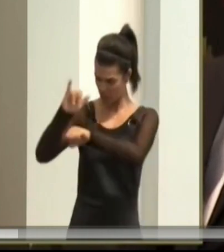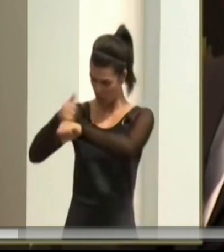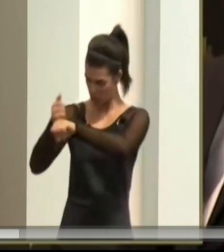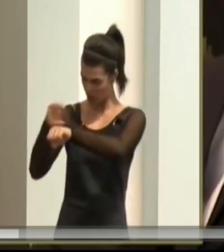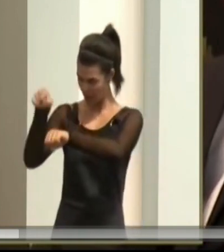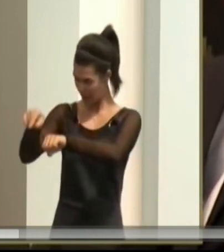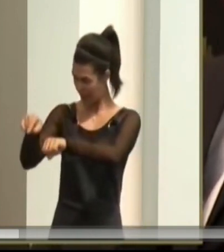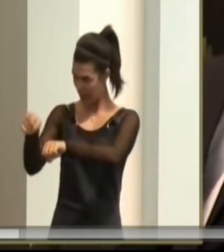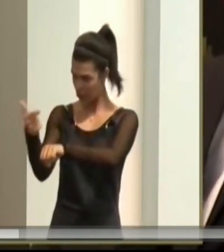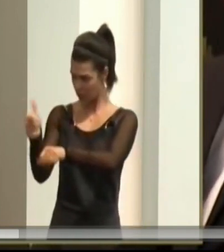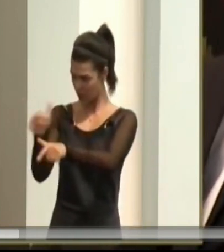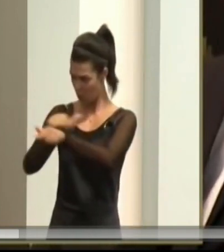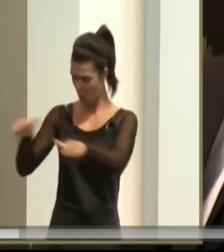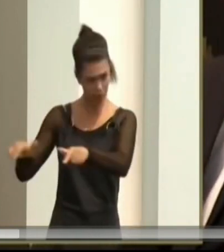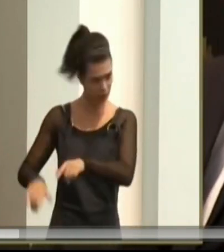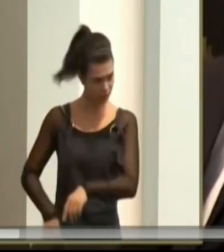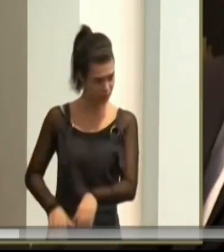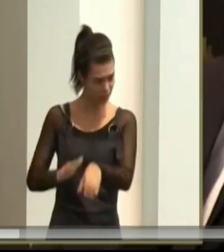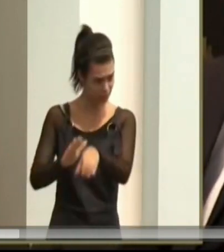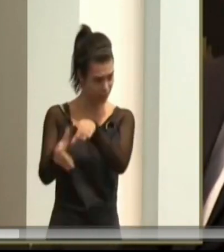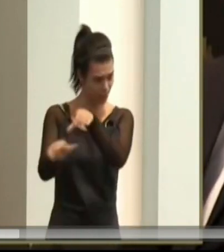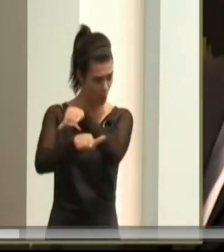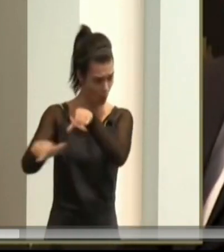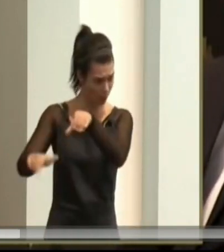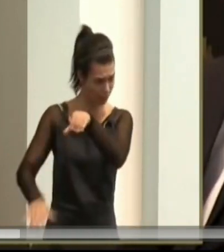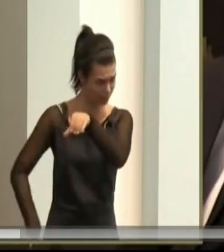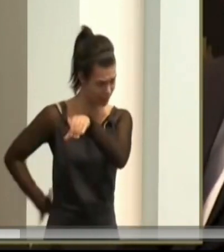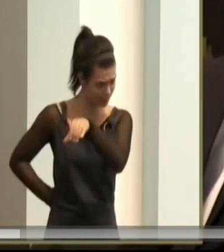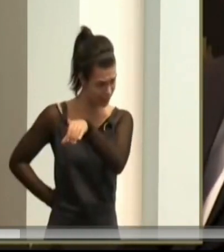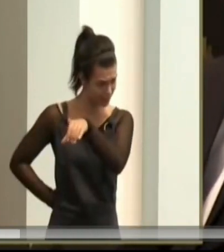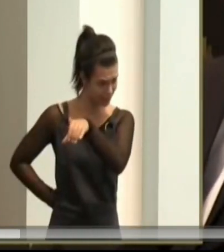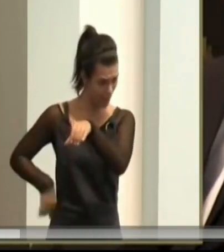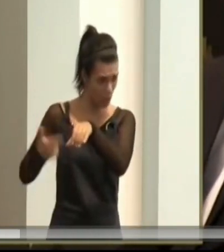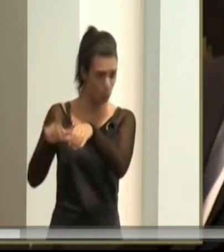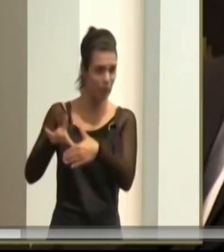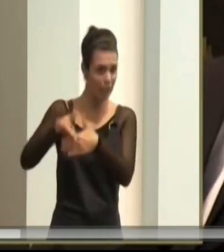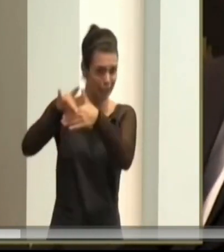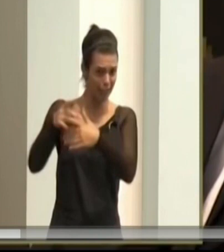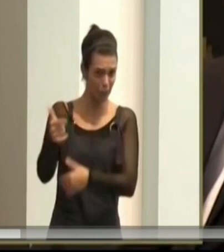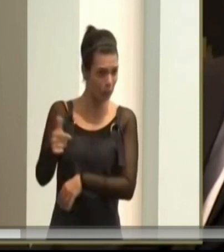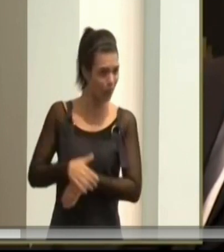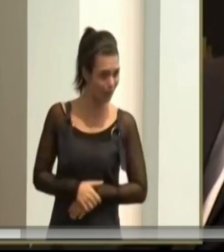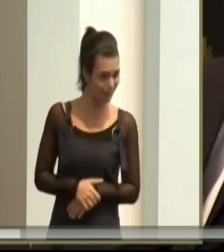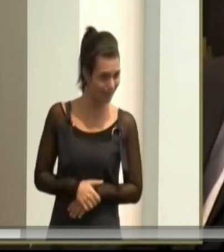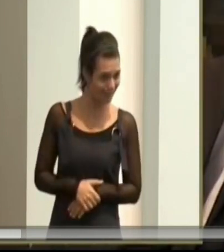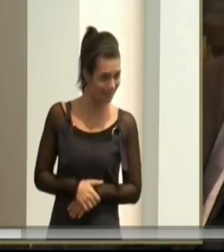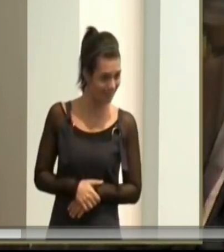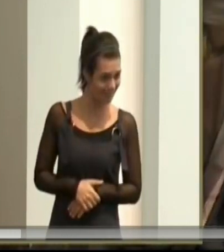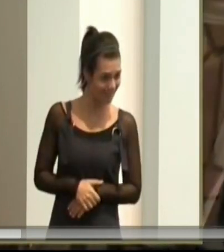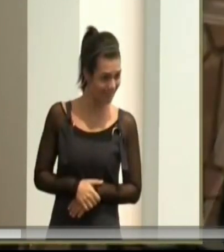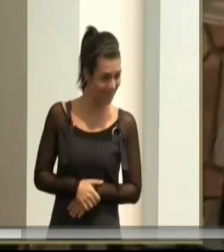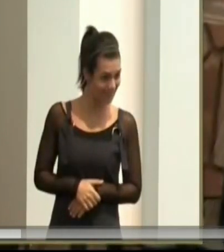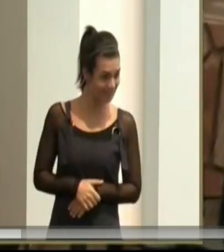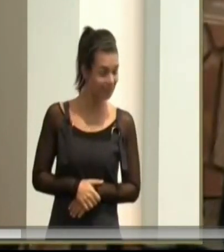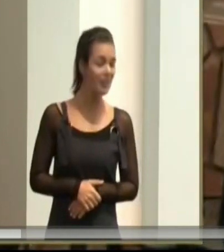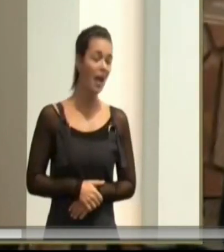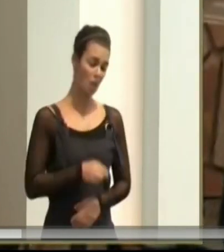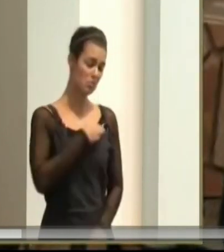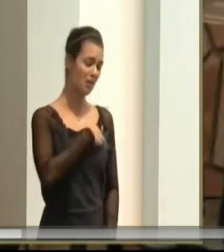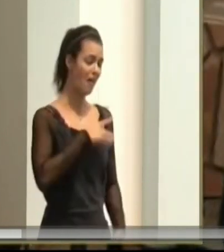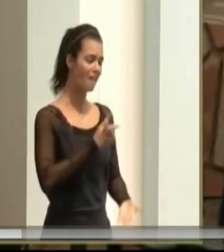vazio. O missionário apenas sorriu e disse: essa é a